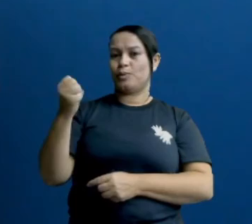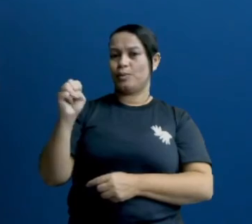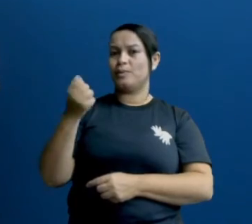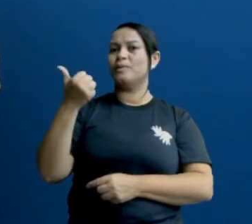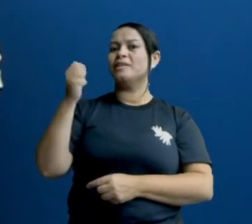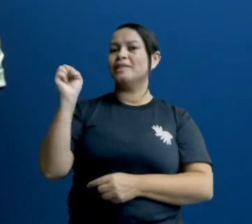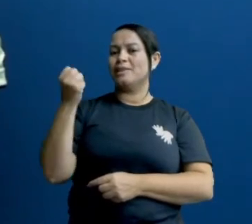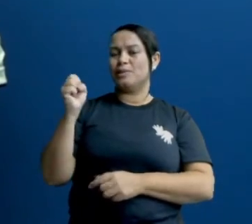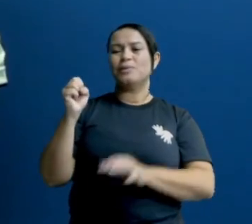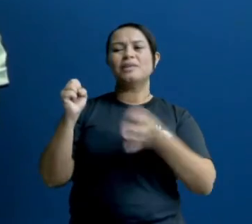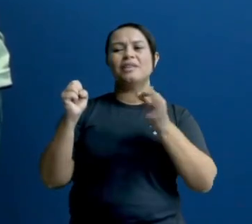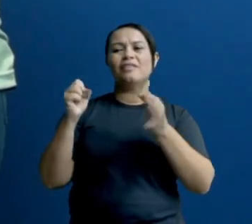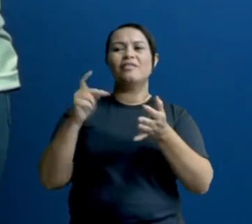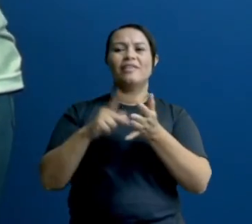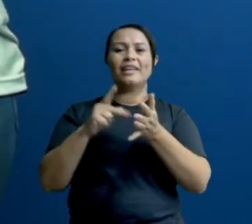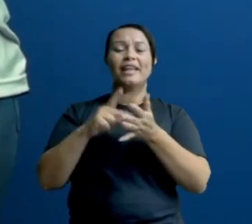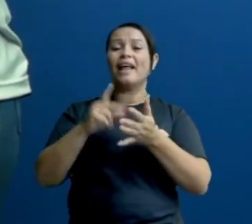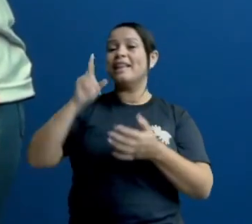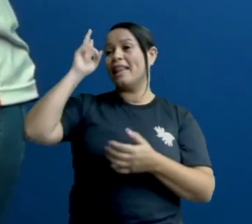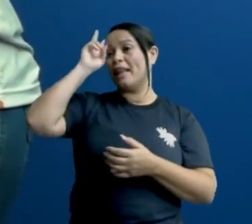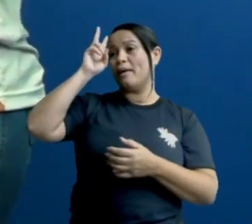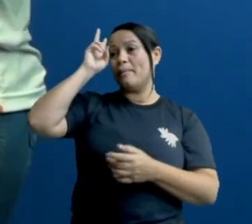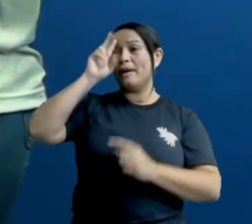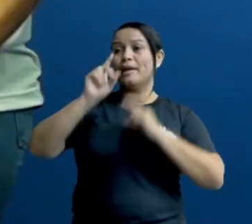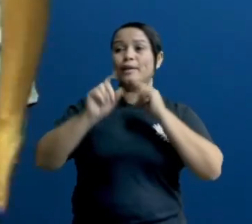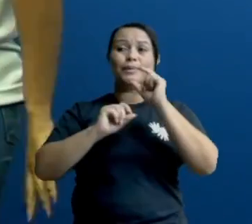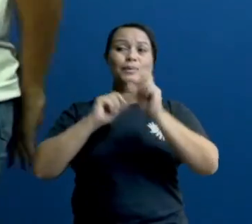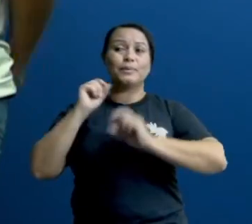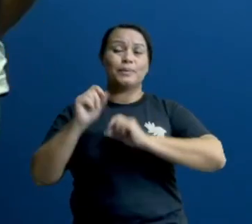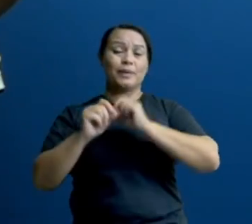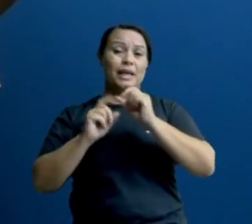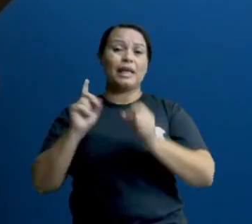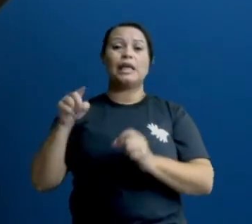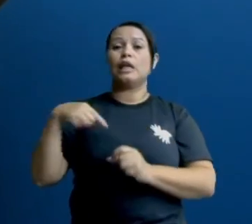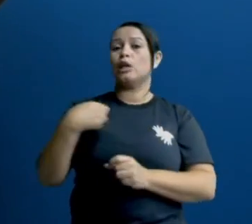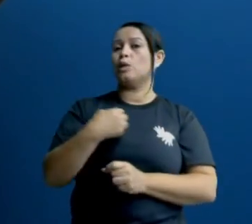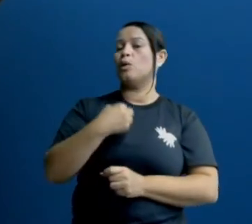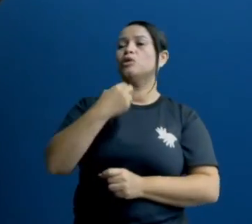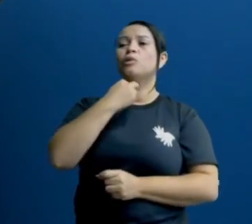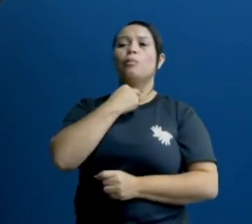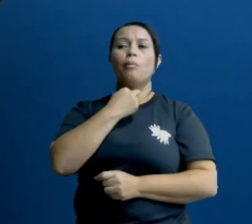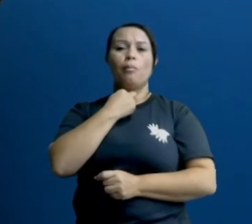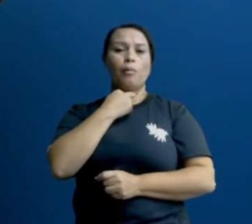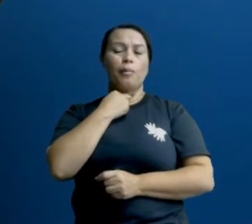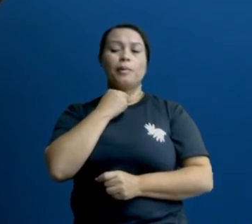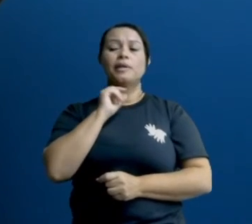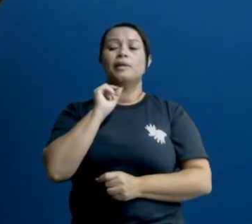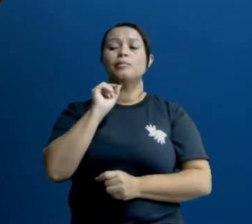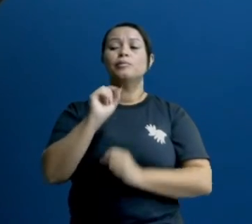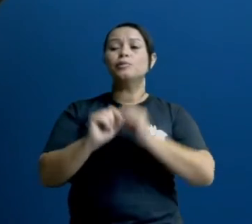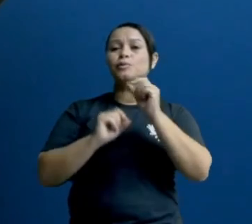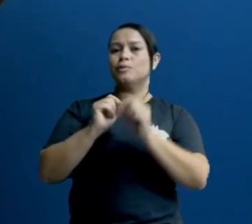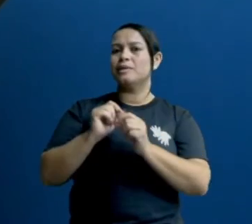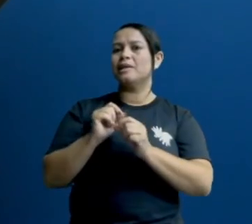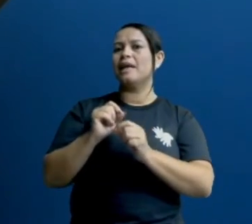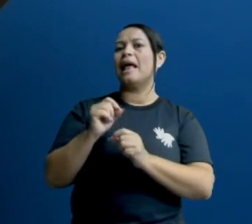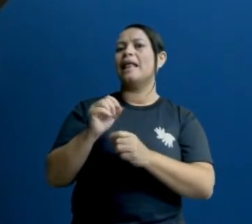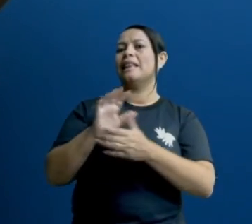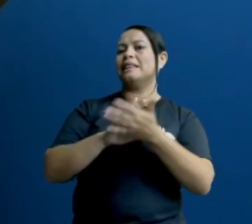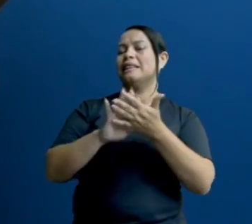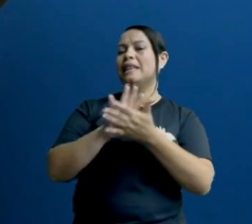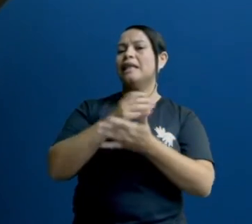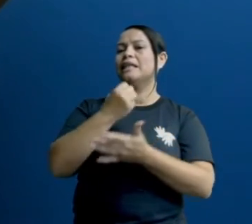18, não é isso? Lembrando que a gente não pode colocar nenhum